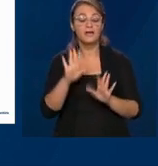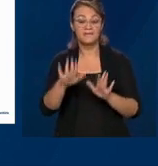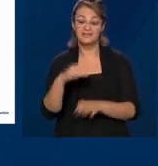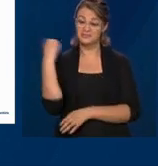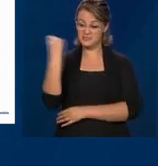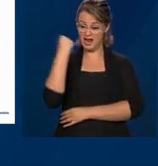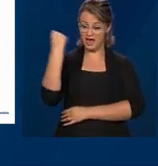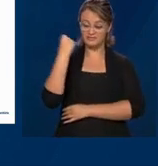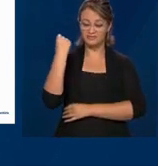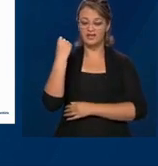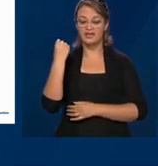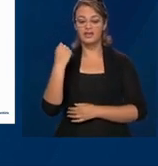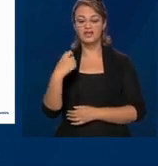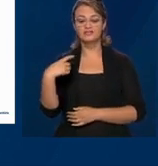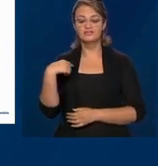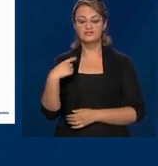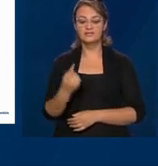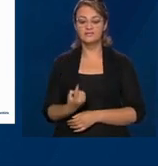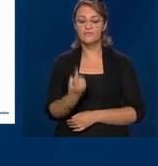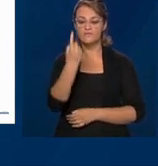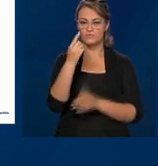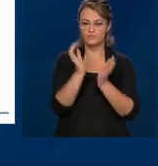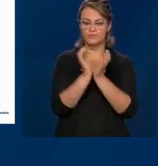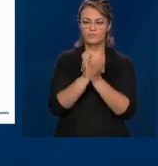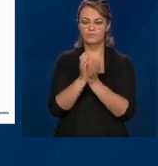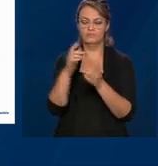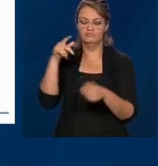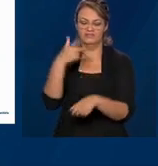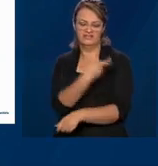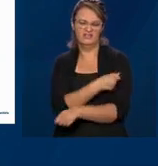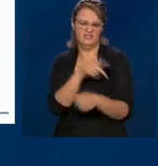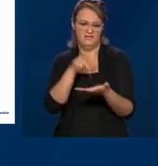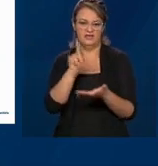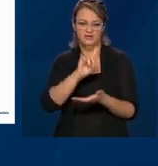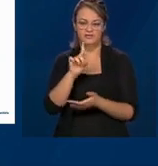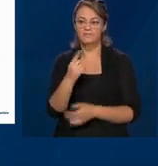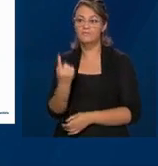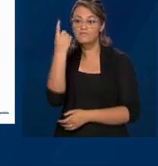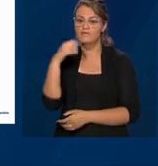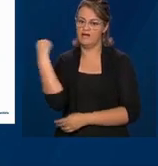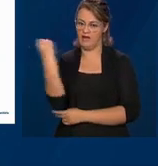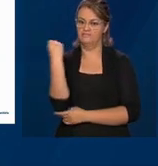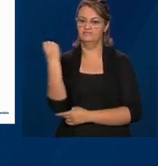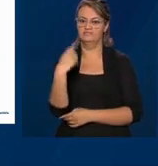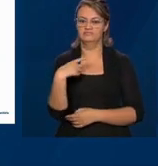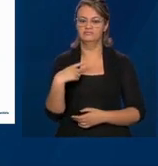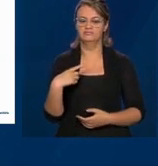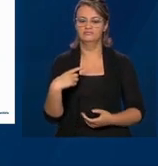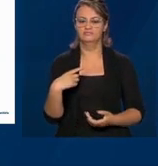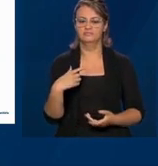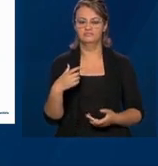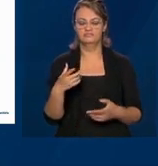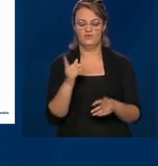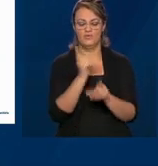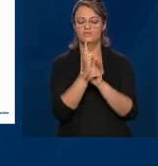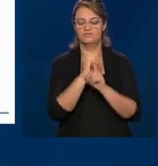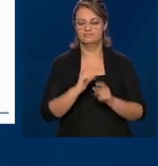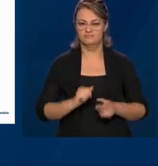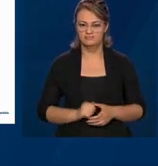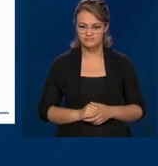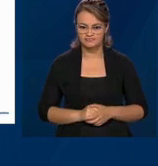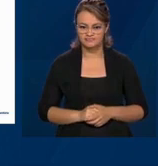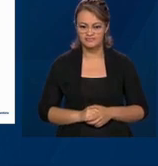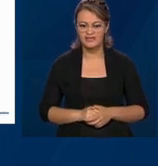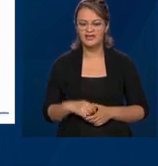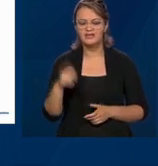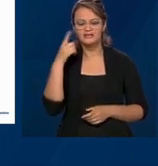grave, a gente teve 1 no grupo placebo, total de 1 caso grave. Então,